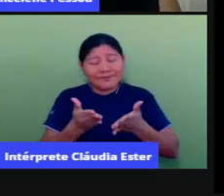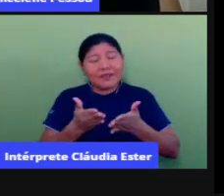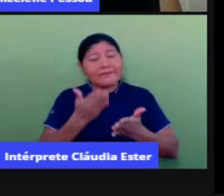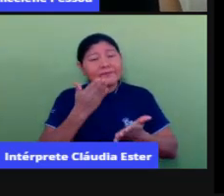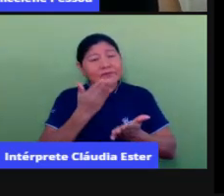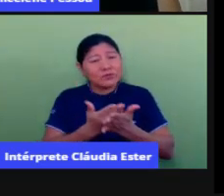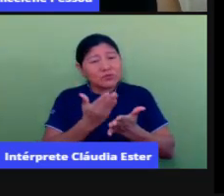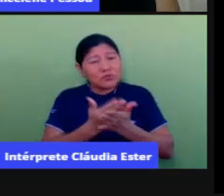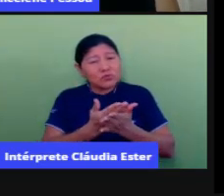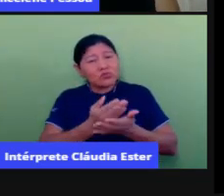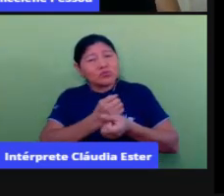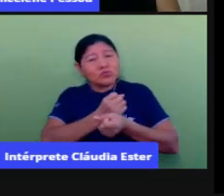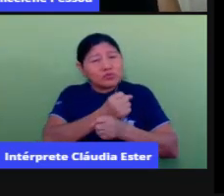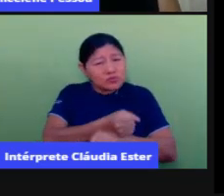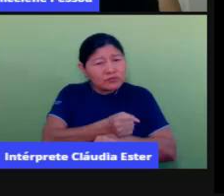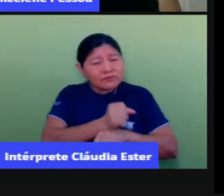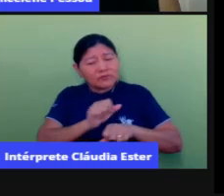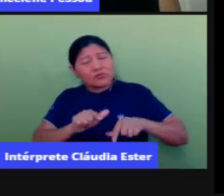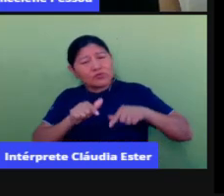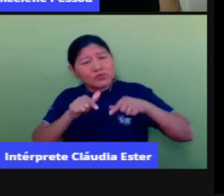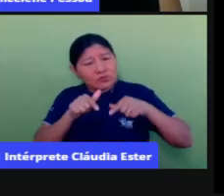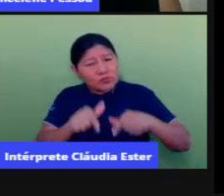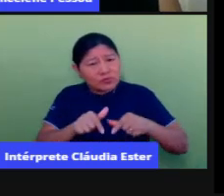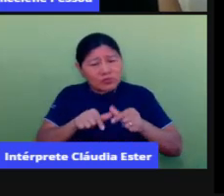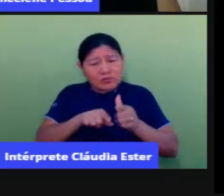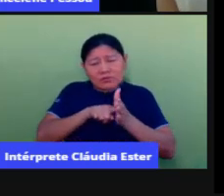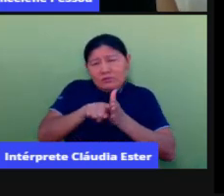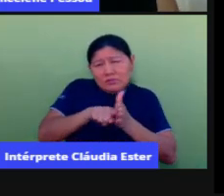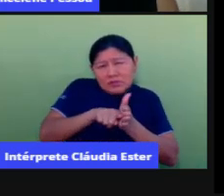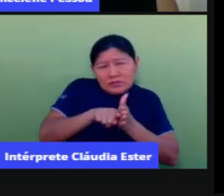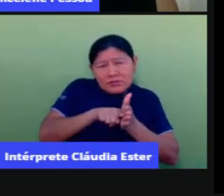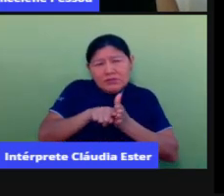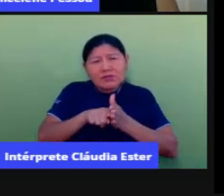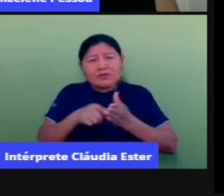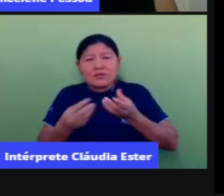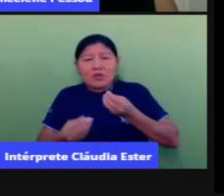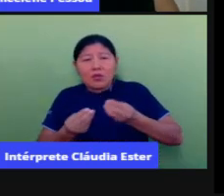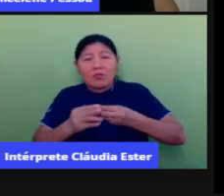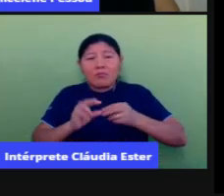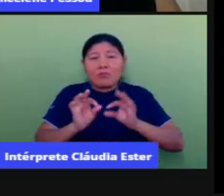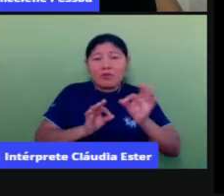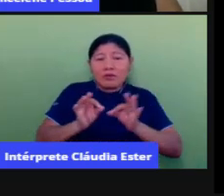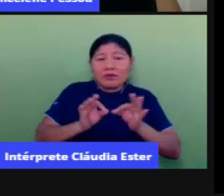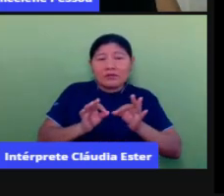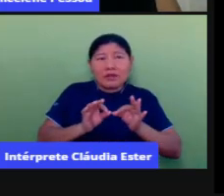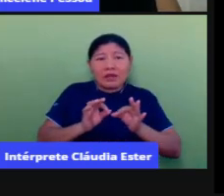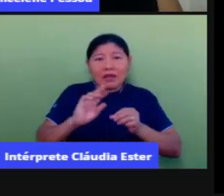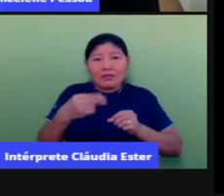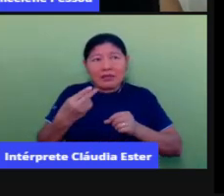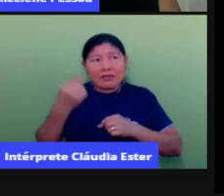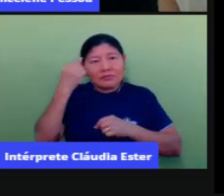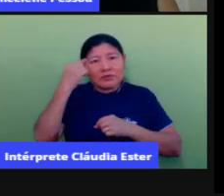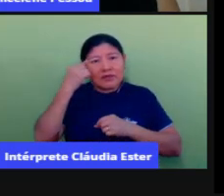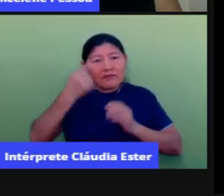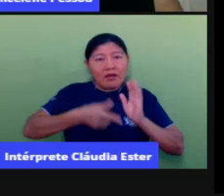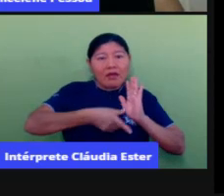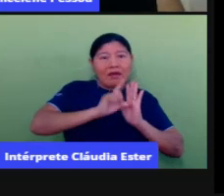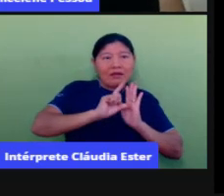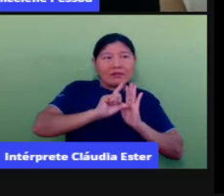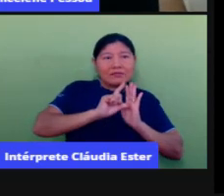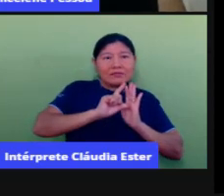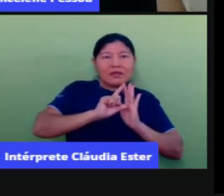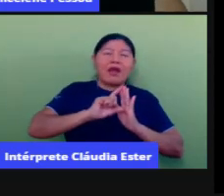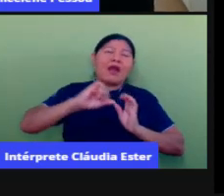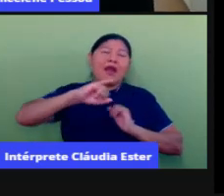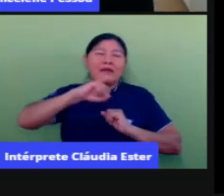isso. Né? Alguns tinham a esperança de, bom, em janeiro de 2021 vai ser diferente. A gente,